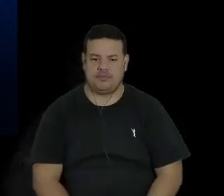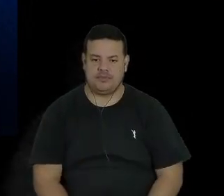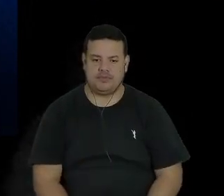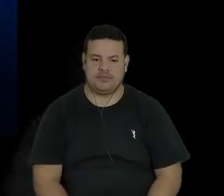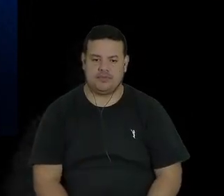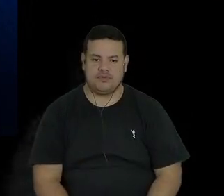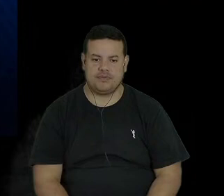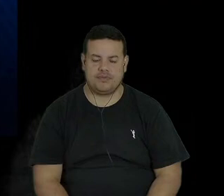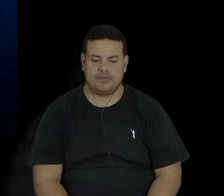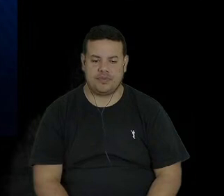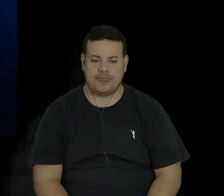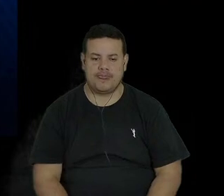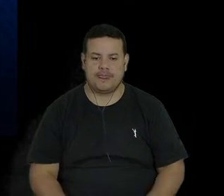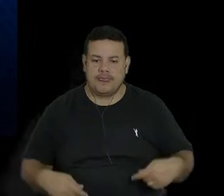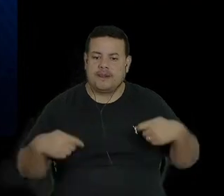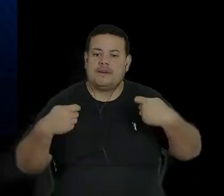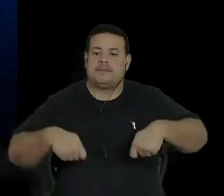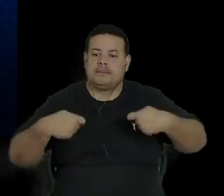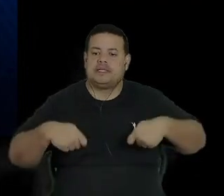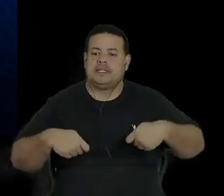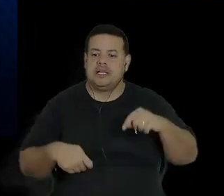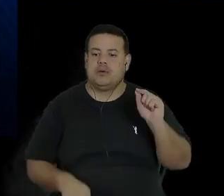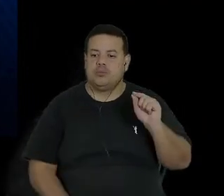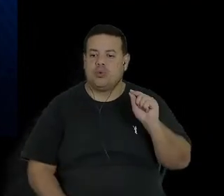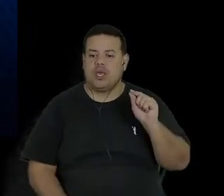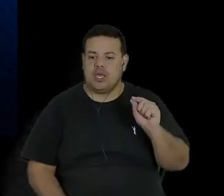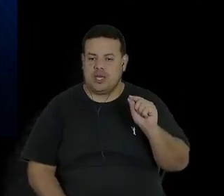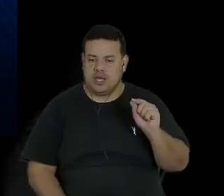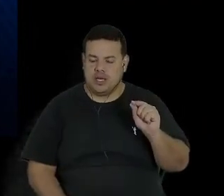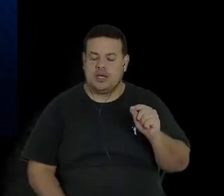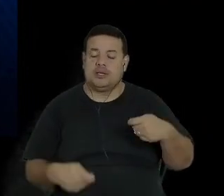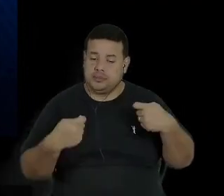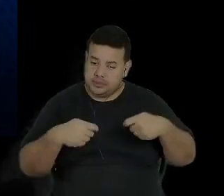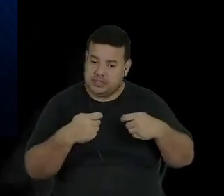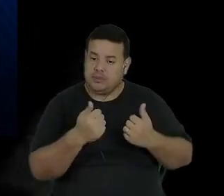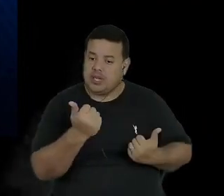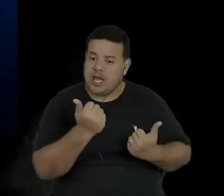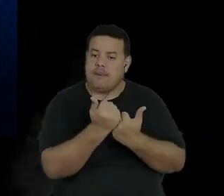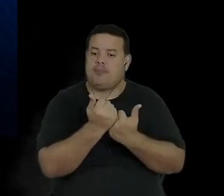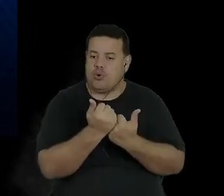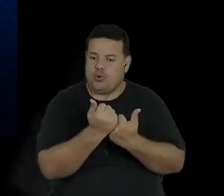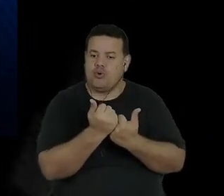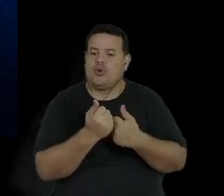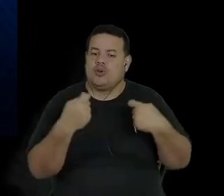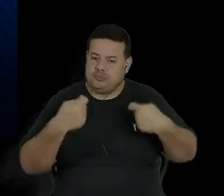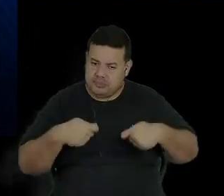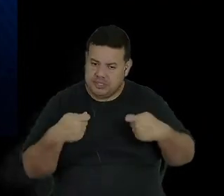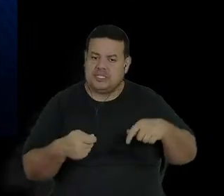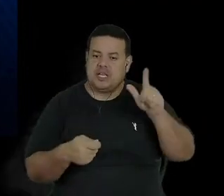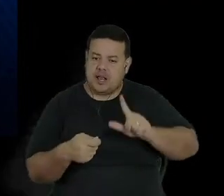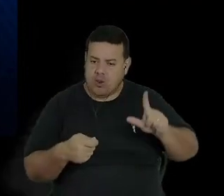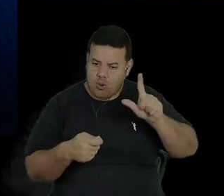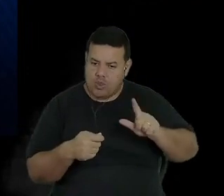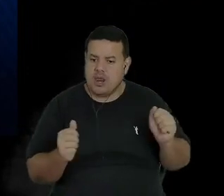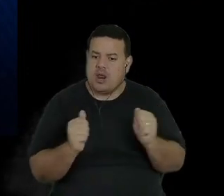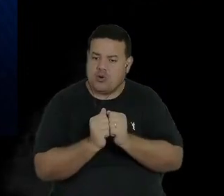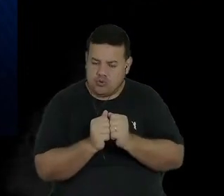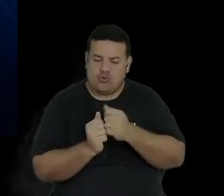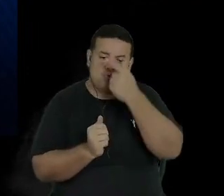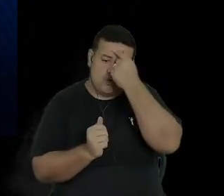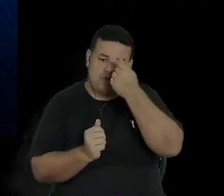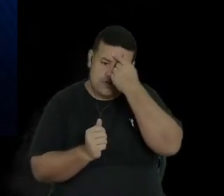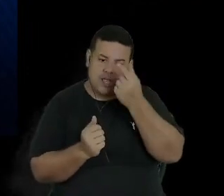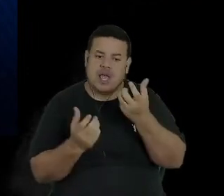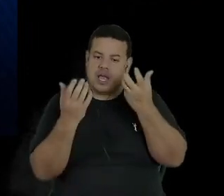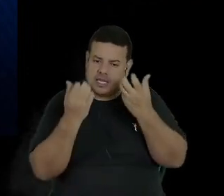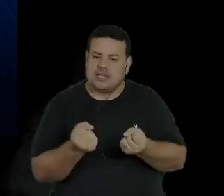O que precisamos? Precisamos de apoio. Precisamos que Londrina, junto com a universidade, aceite fazer isso